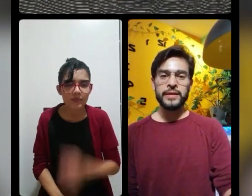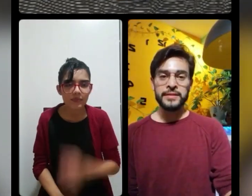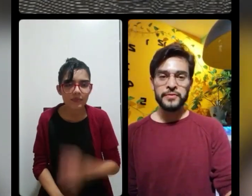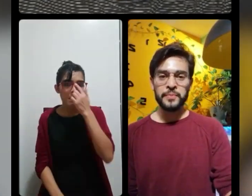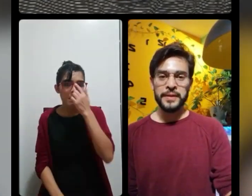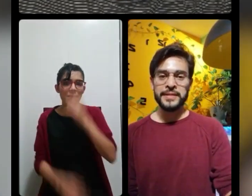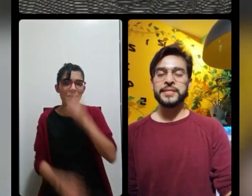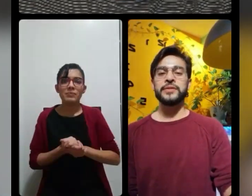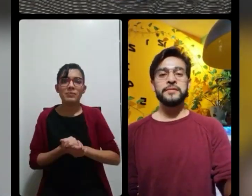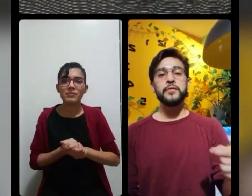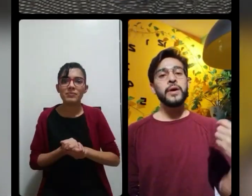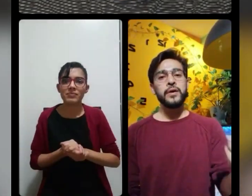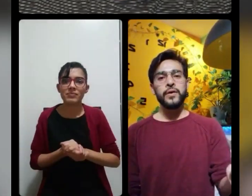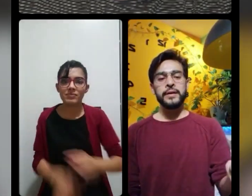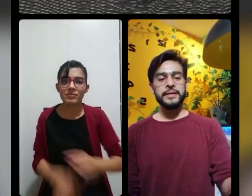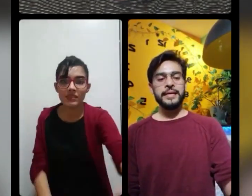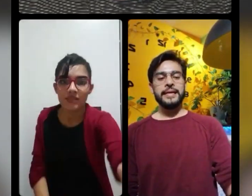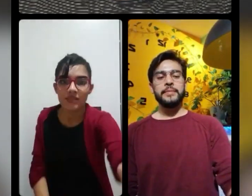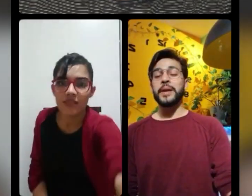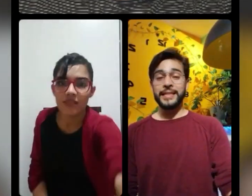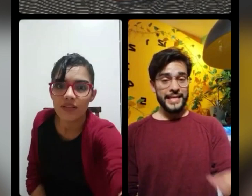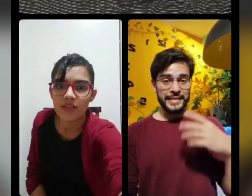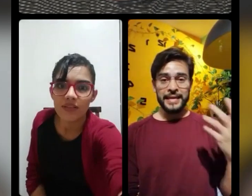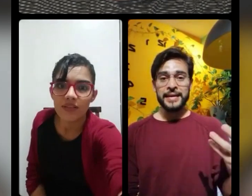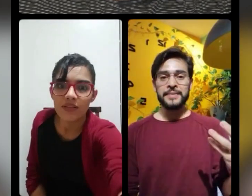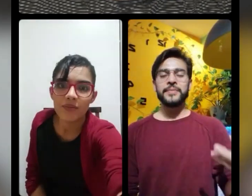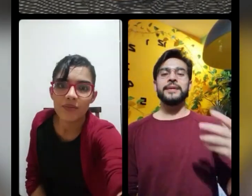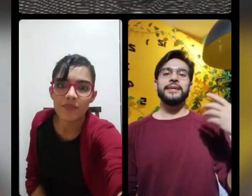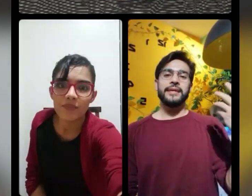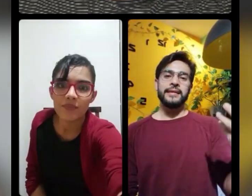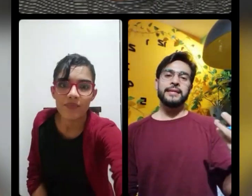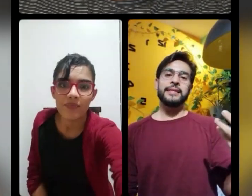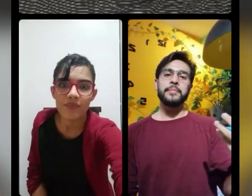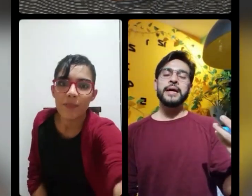Brasileiro e Vanguardas Europeias. E eu tive 1 hora para